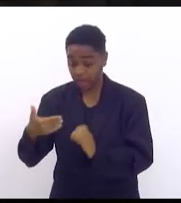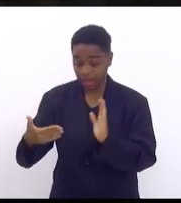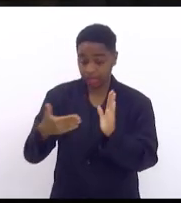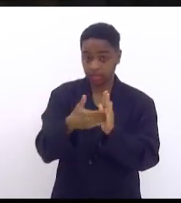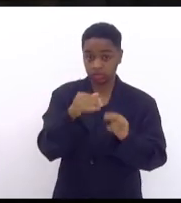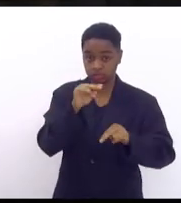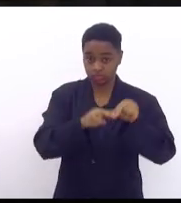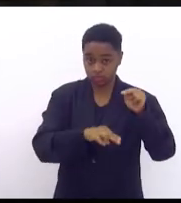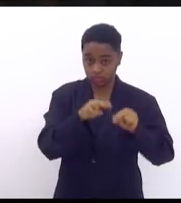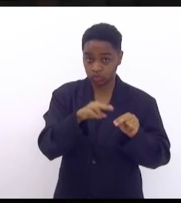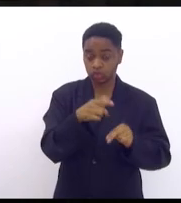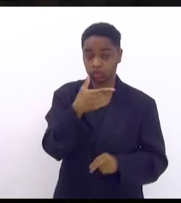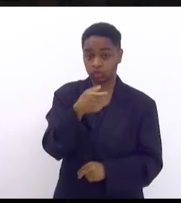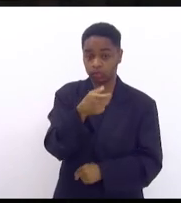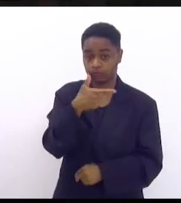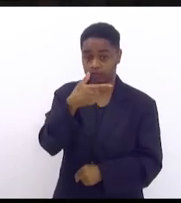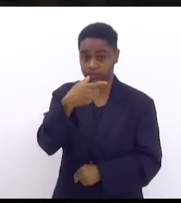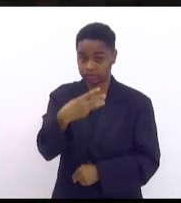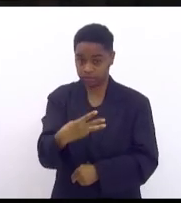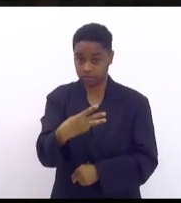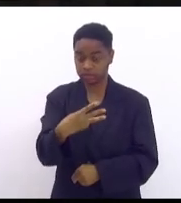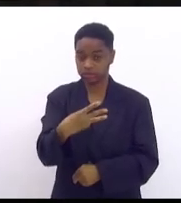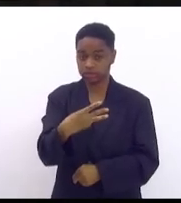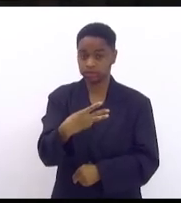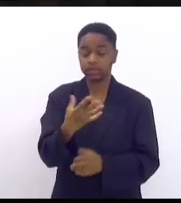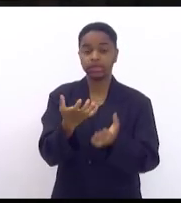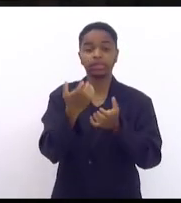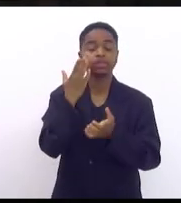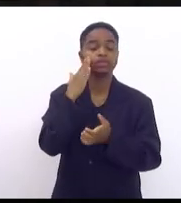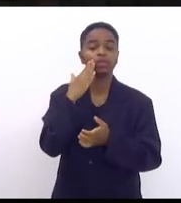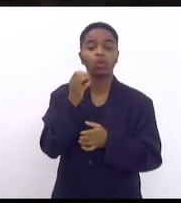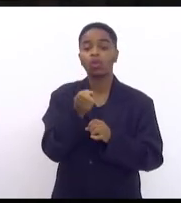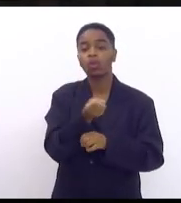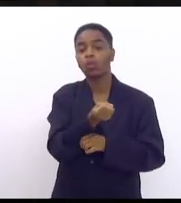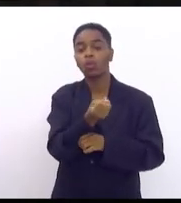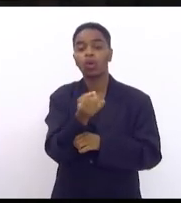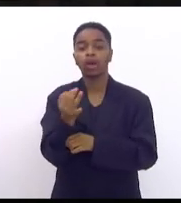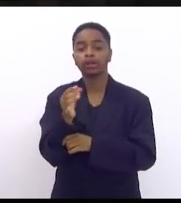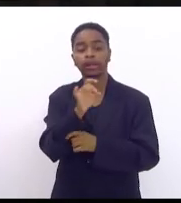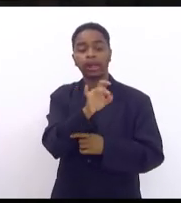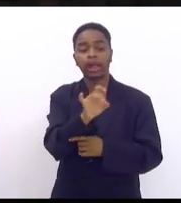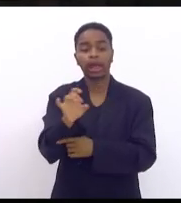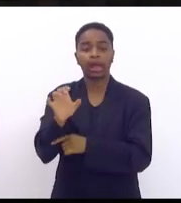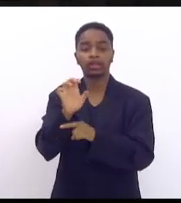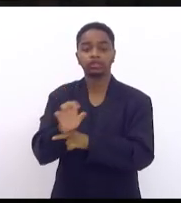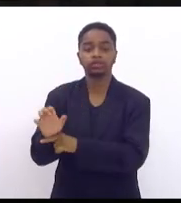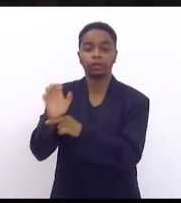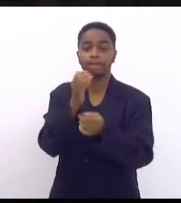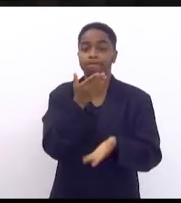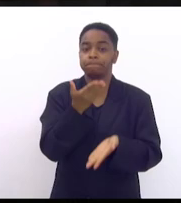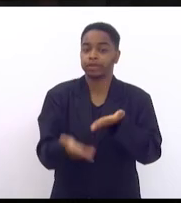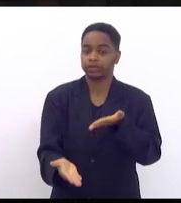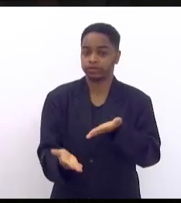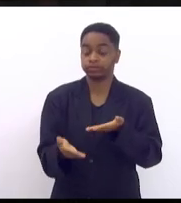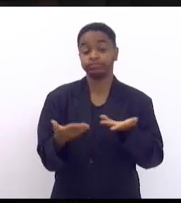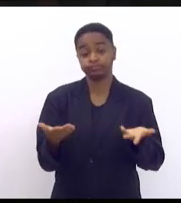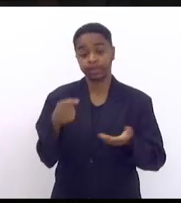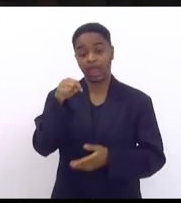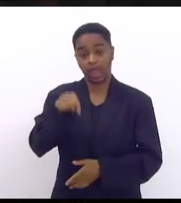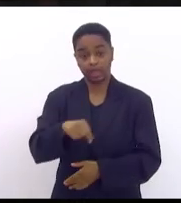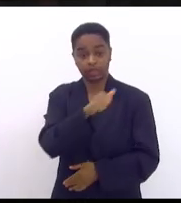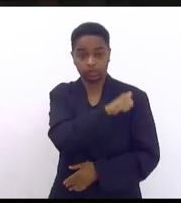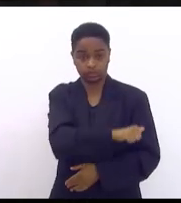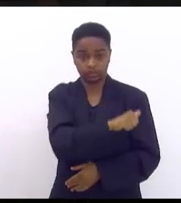junho de 23, quanto o Estado, cada unidade federativa tinha perdido. E o Estado do Rio de